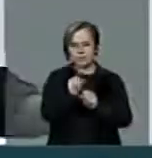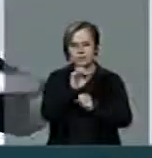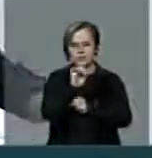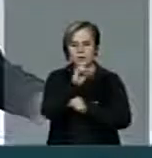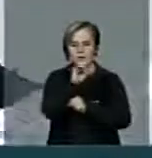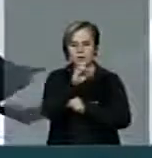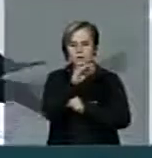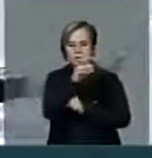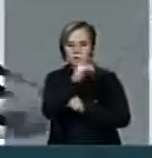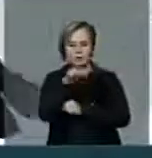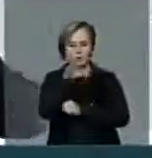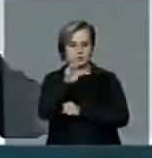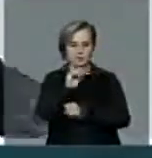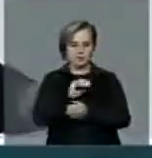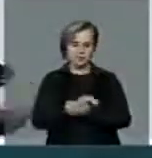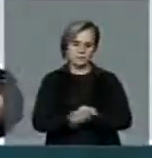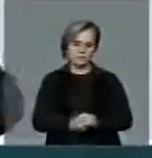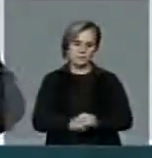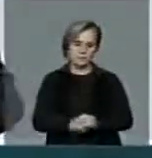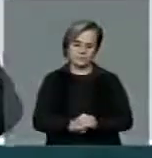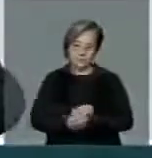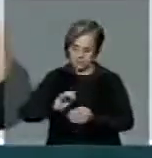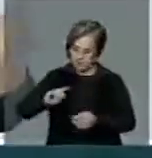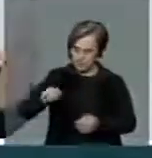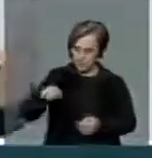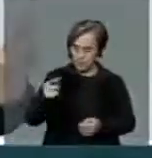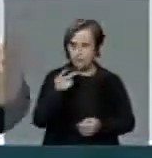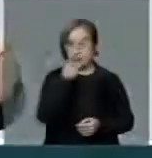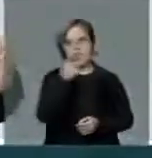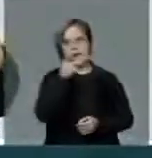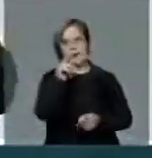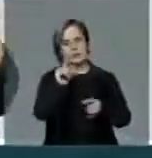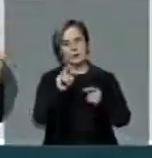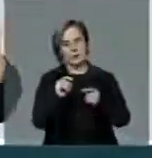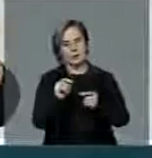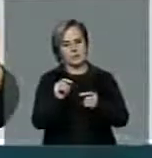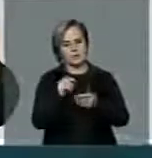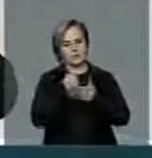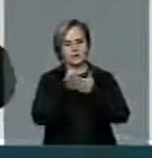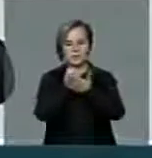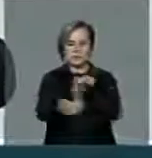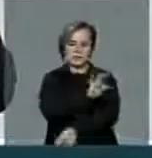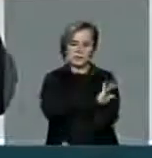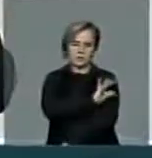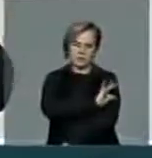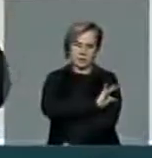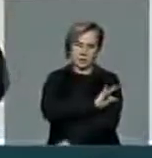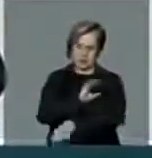isso os decretos. Está escrito no artigo 59. Depois, eu gostaria de dizer o seguinte, Assistência técnica.